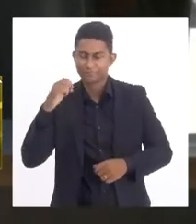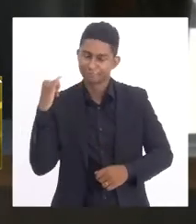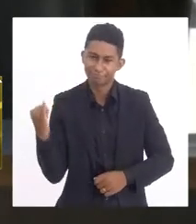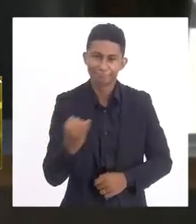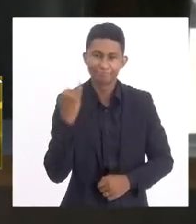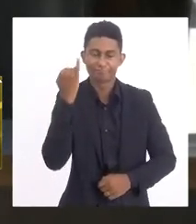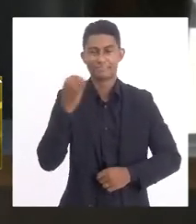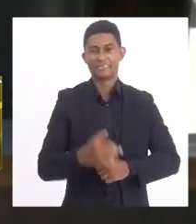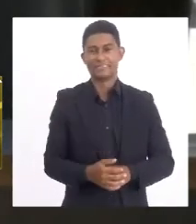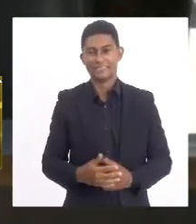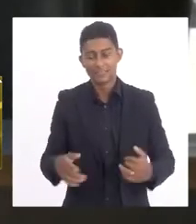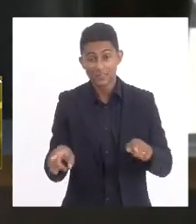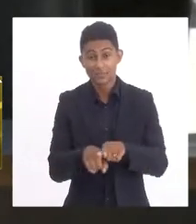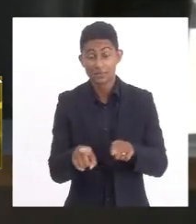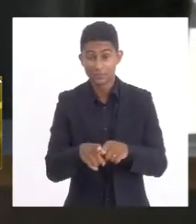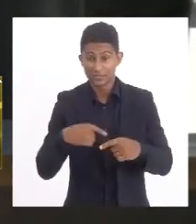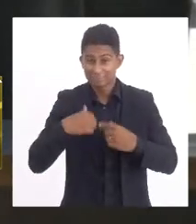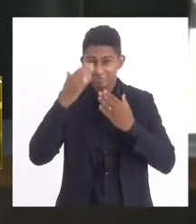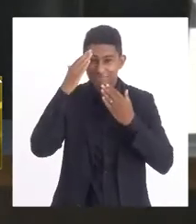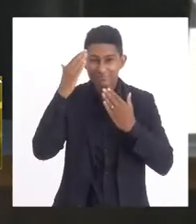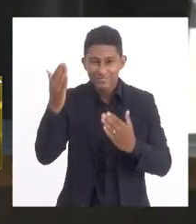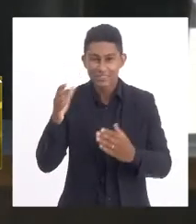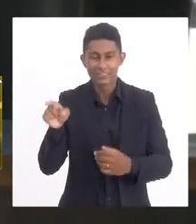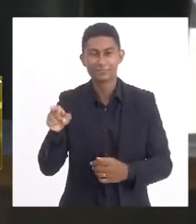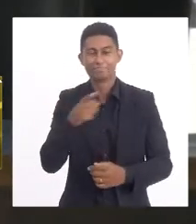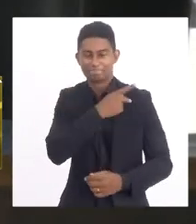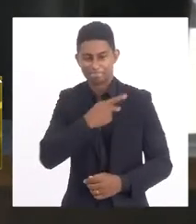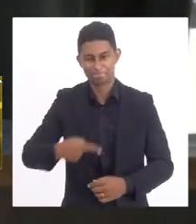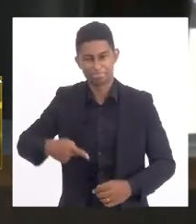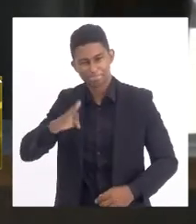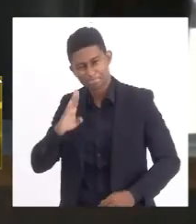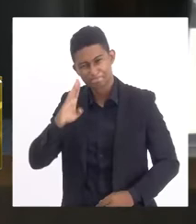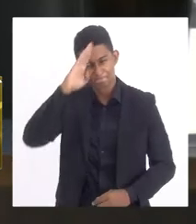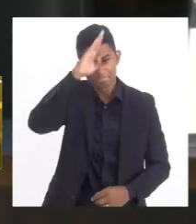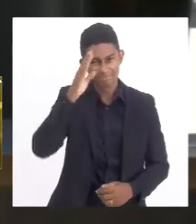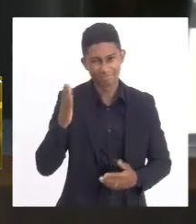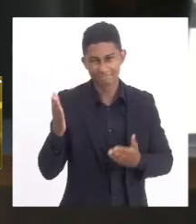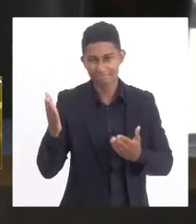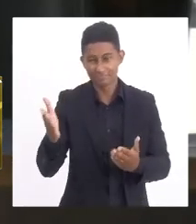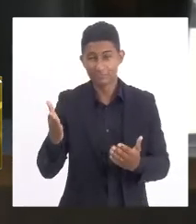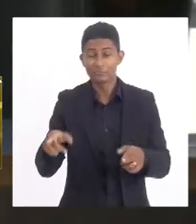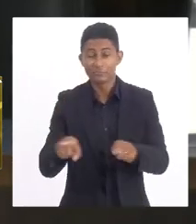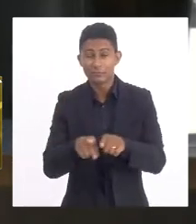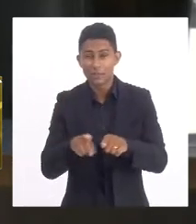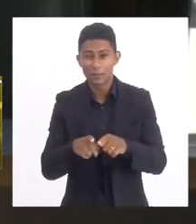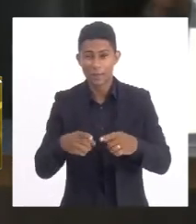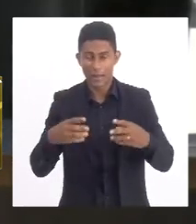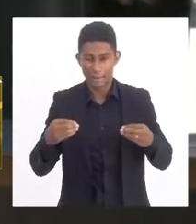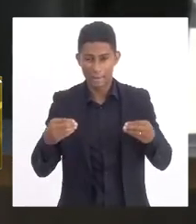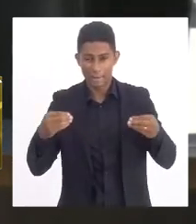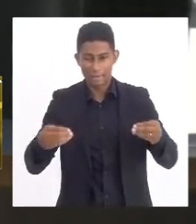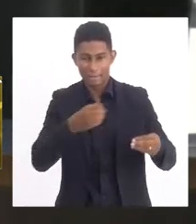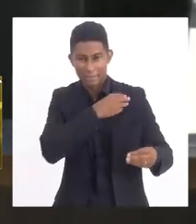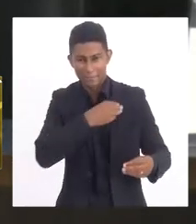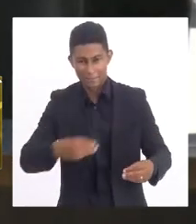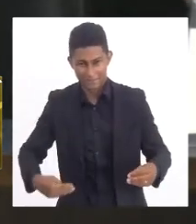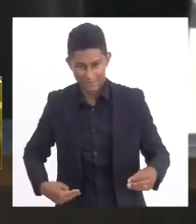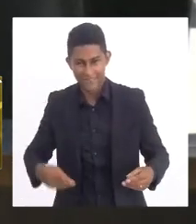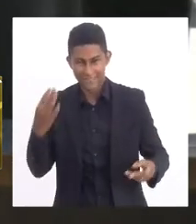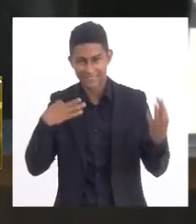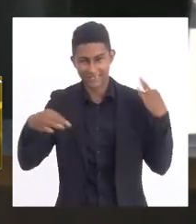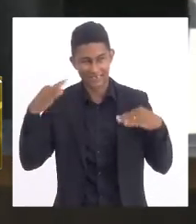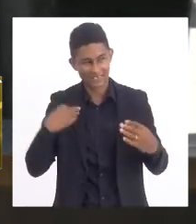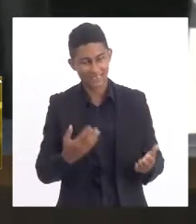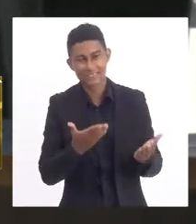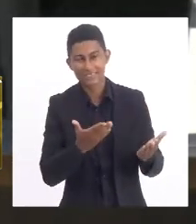também preciso agradecer ao presidente da república Jair bolsonaro e ao Ministro do Turismo Gilson Machado Neto